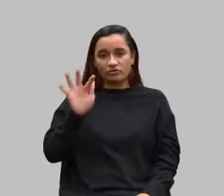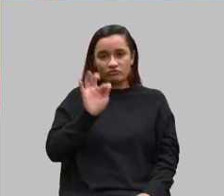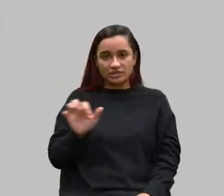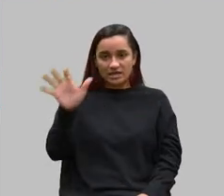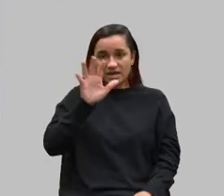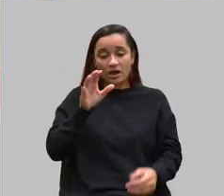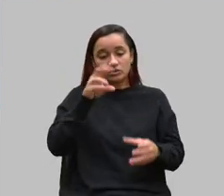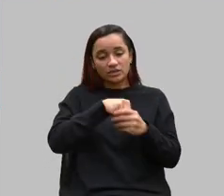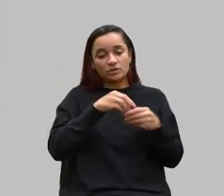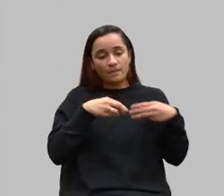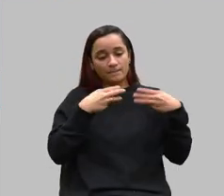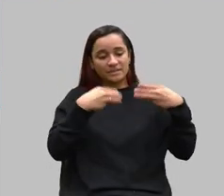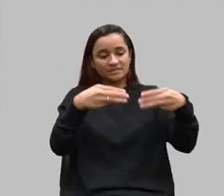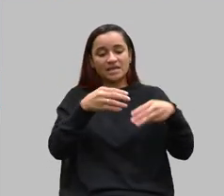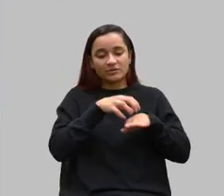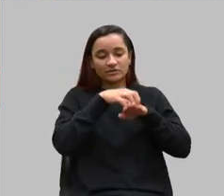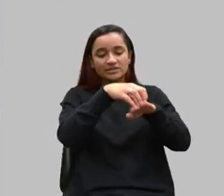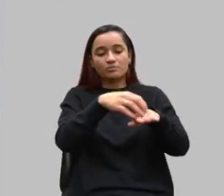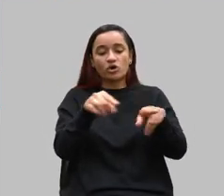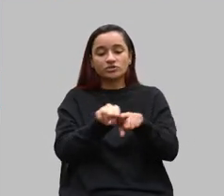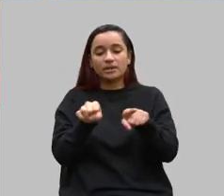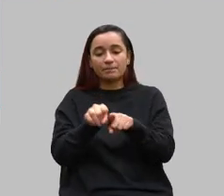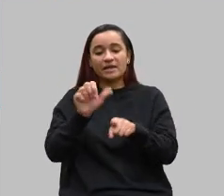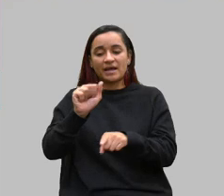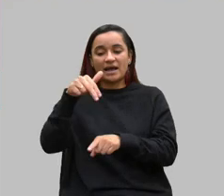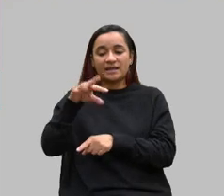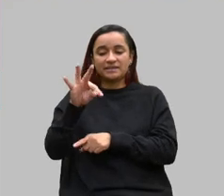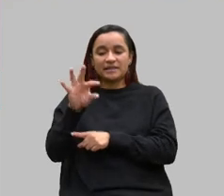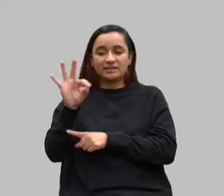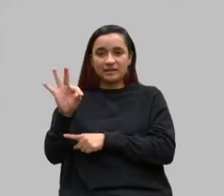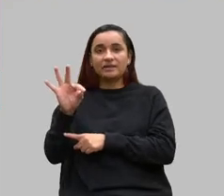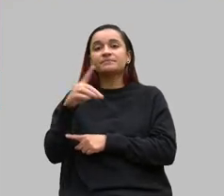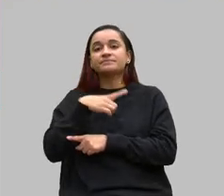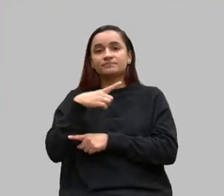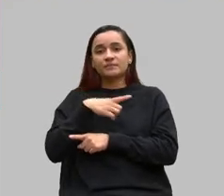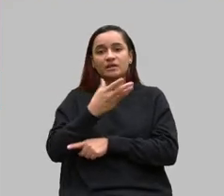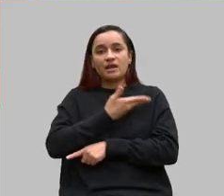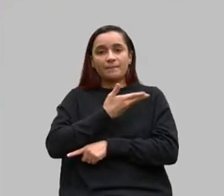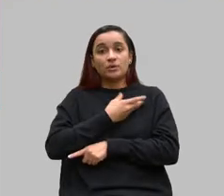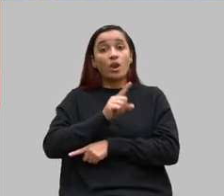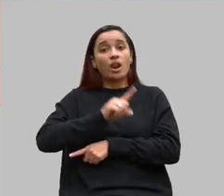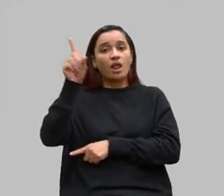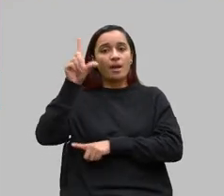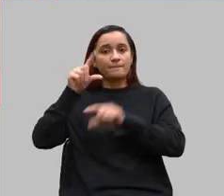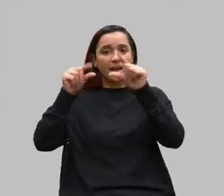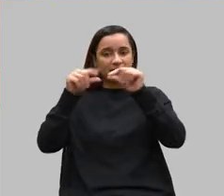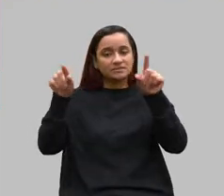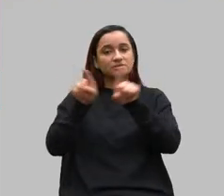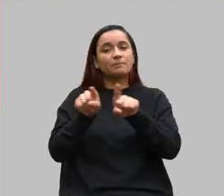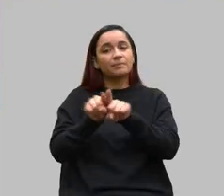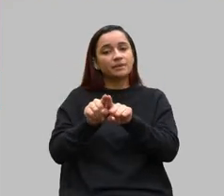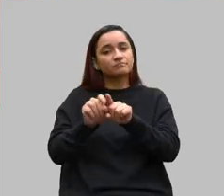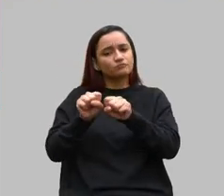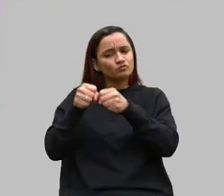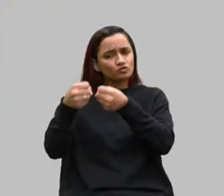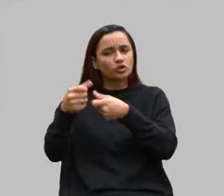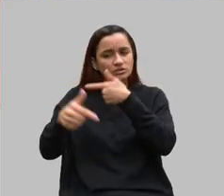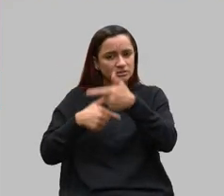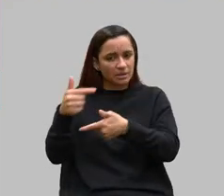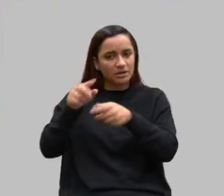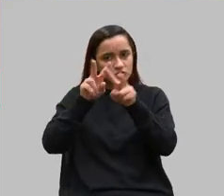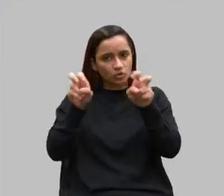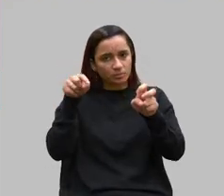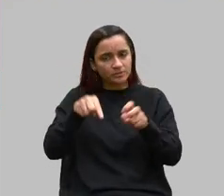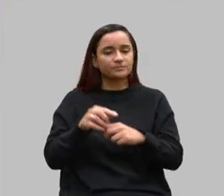da ntt os colegas de Brasília né A Diretoria da vli muito empenhada nessas tratativas e